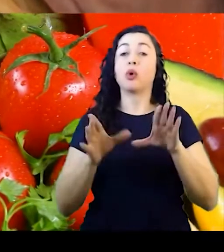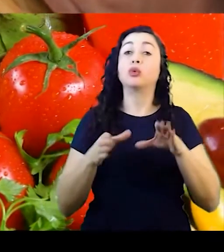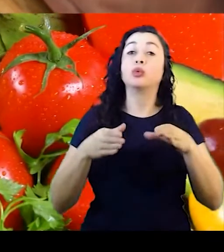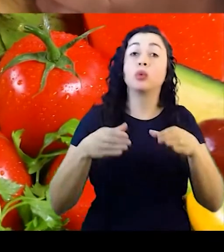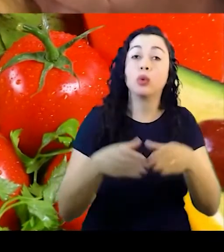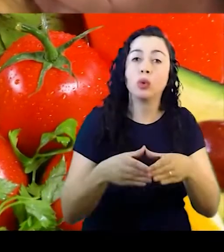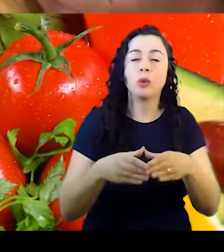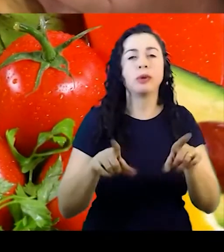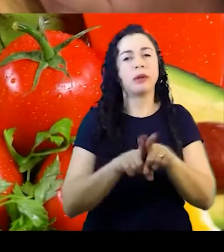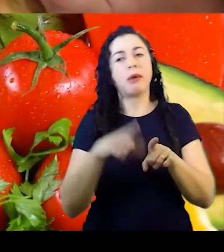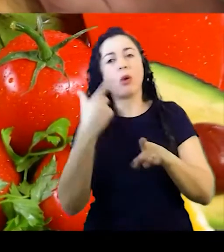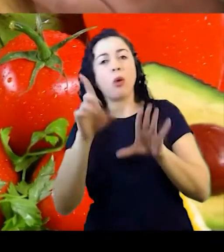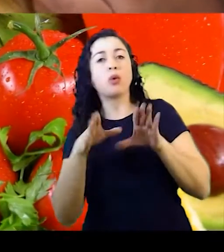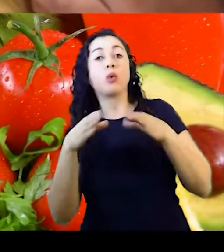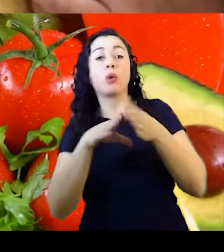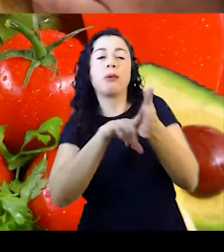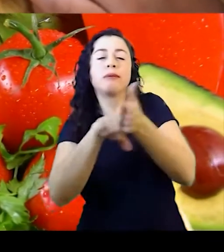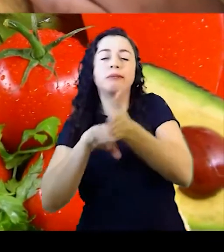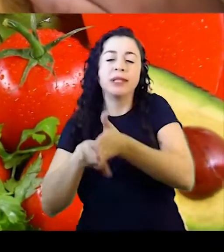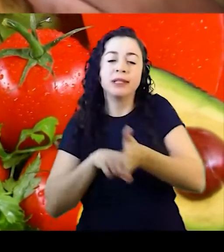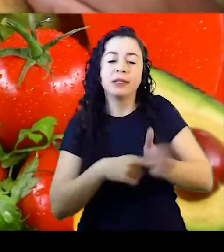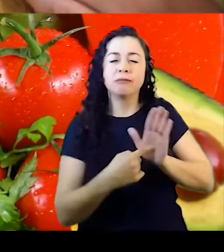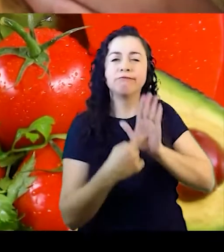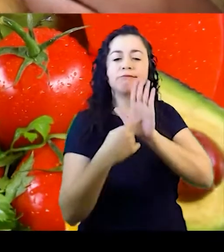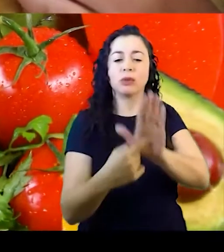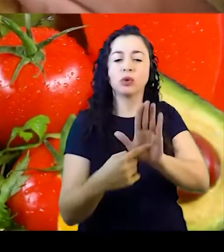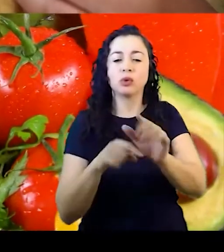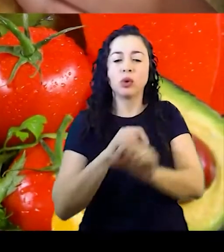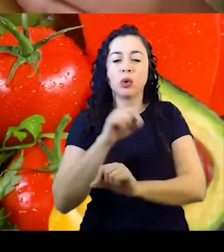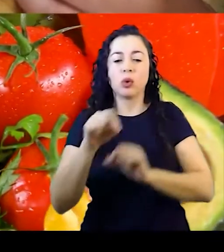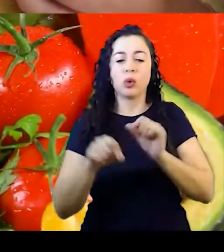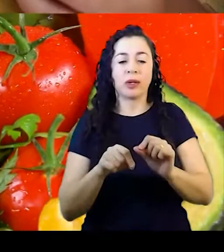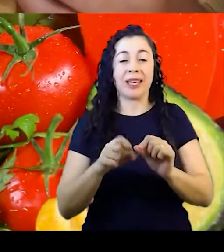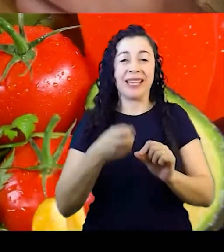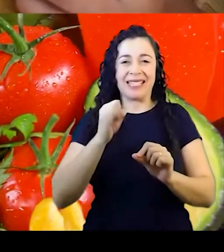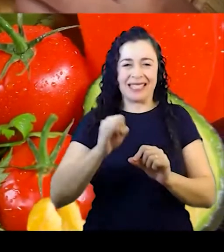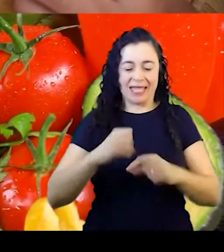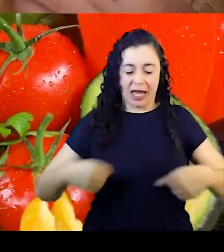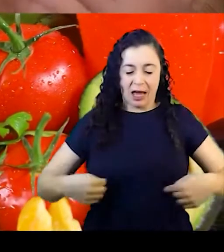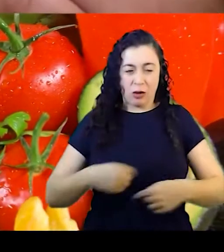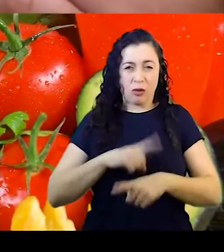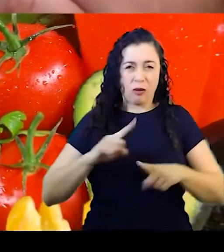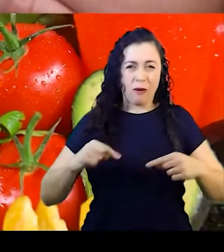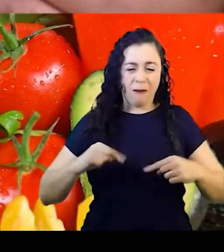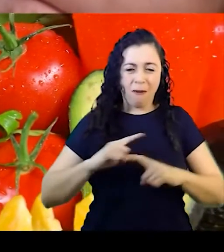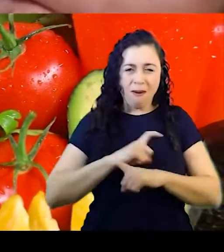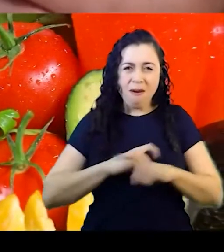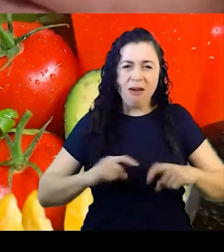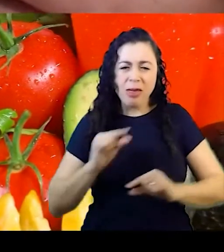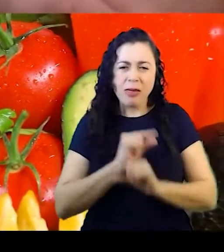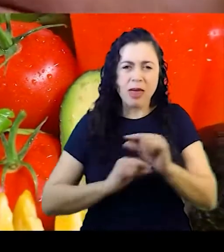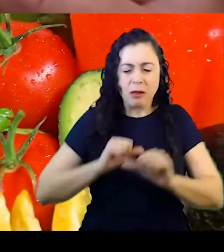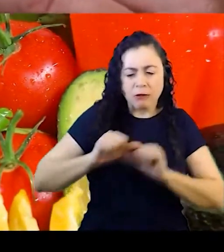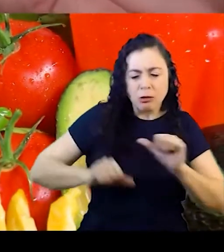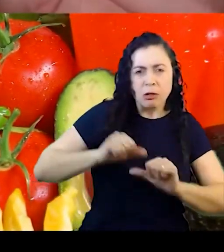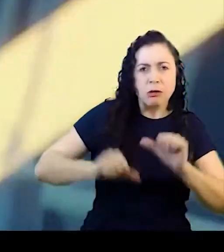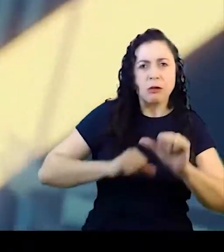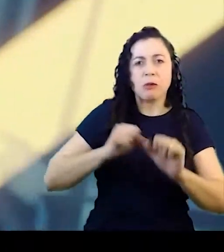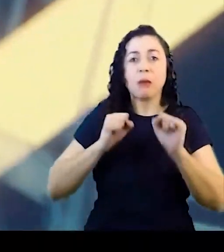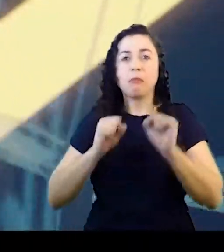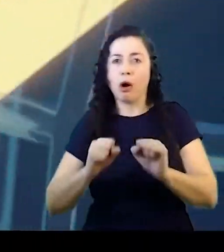grupos de pesquisa já mostraram que modificações na microbiota elas podem estar associadas a maior ou